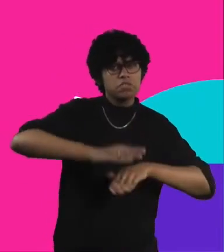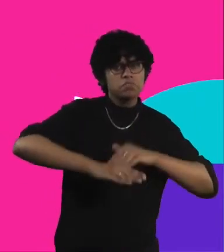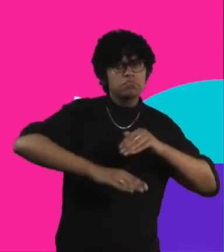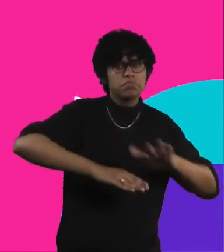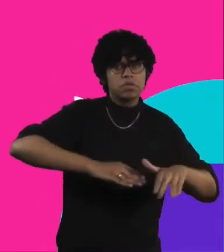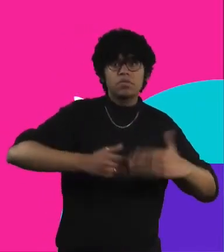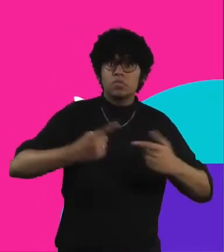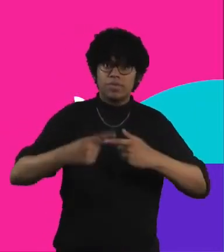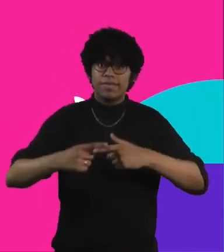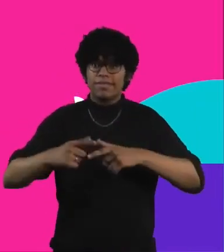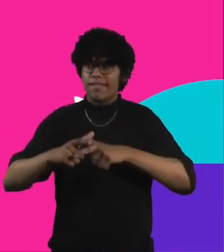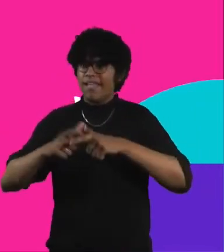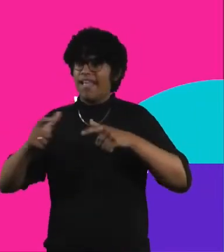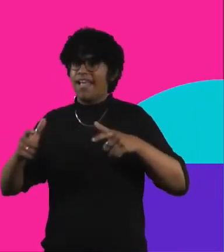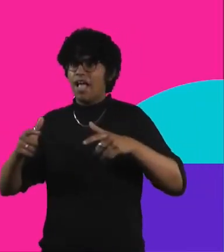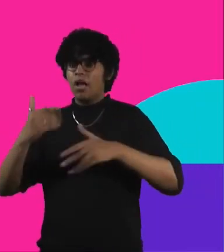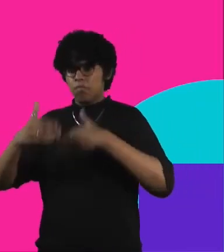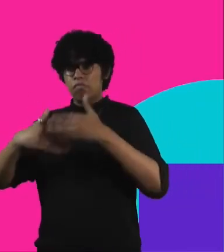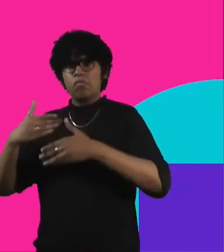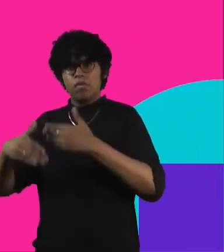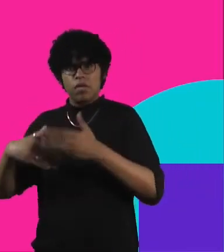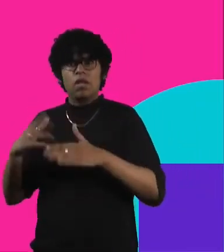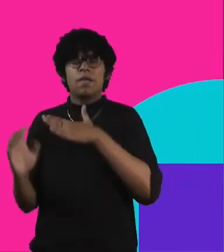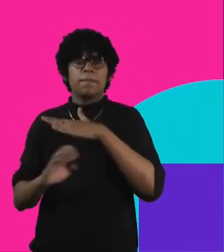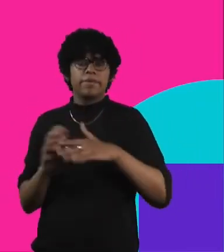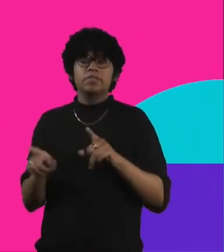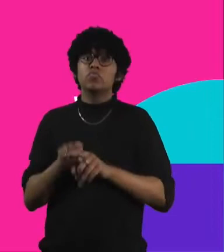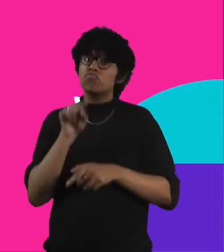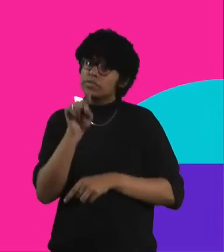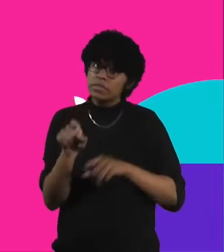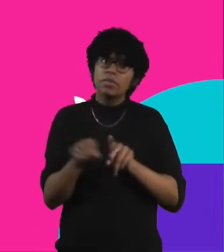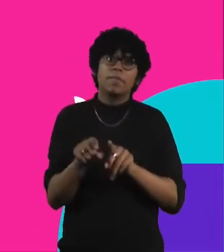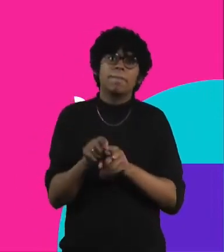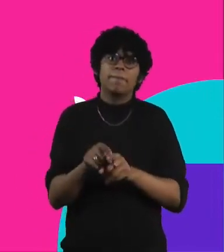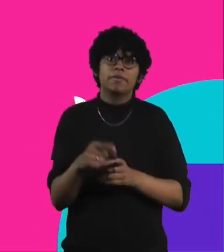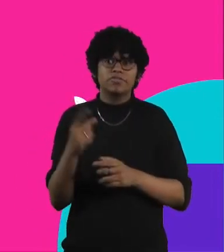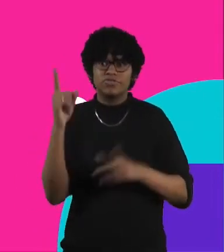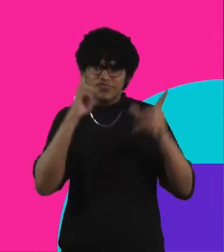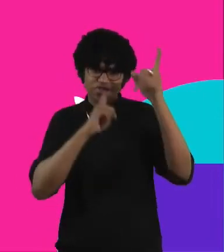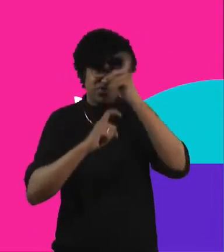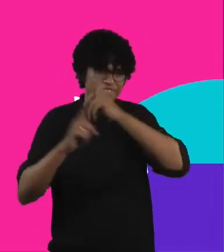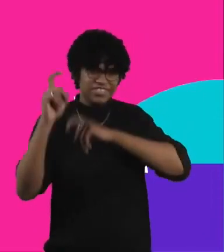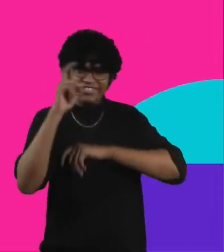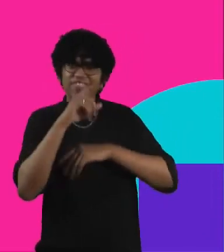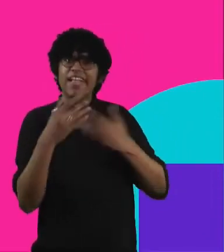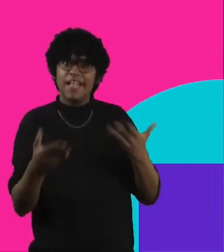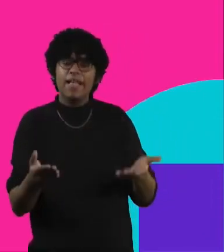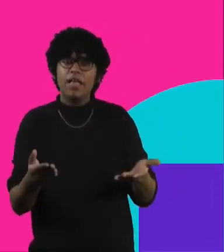organização vai amadurecendo, você vai conseguindo fazer coisas cada vez mais complexas e vai tendo frutos disso no reconhecimento